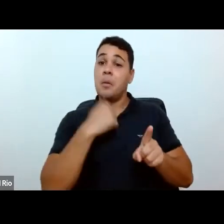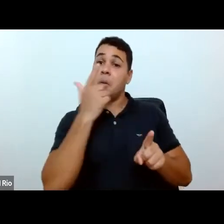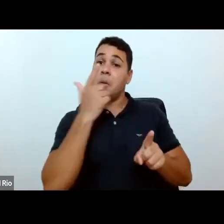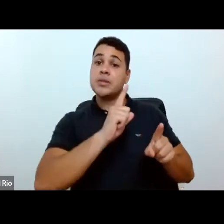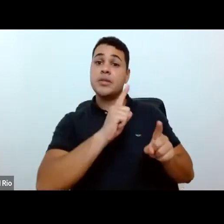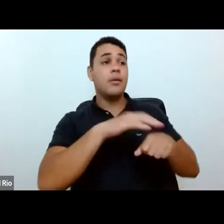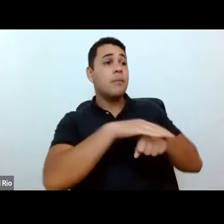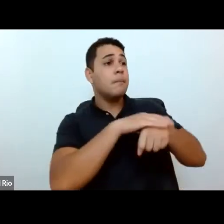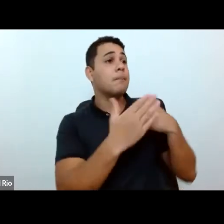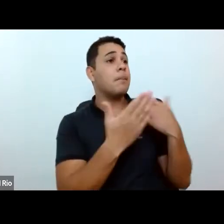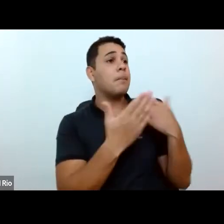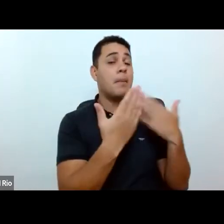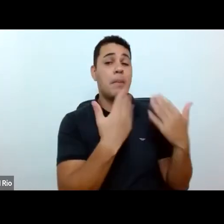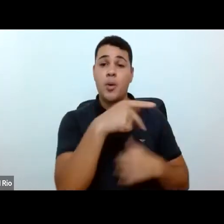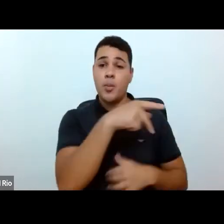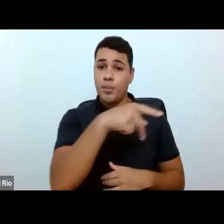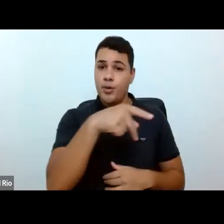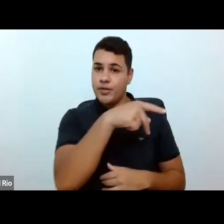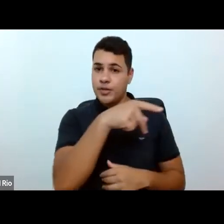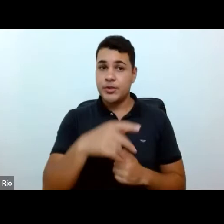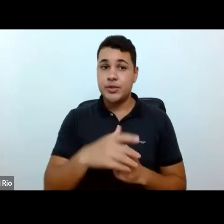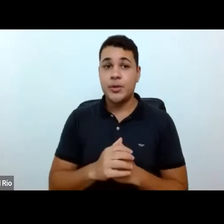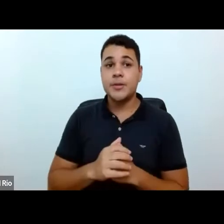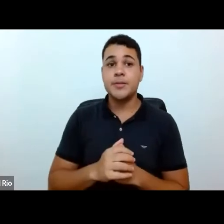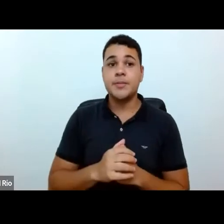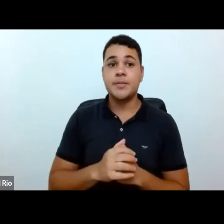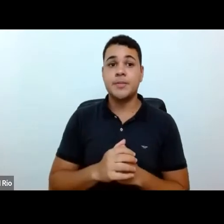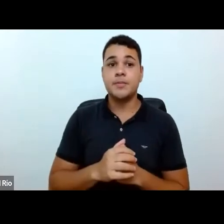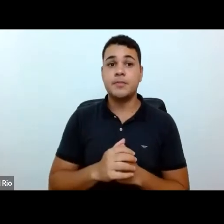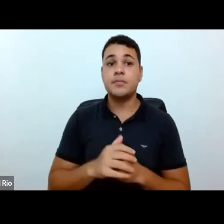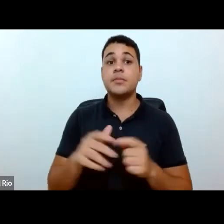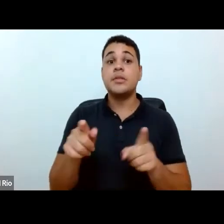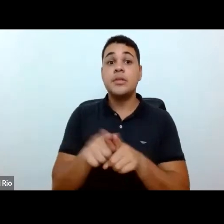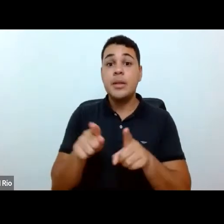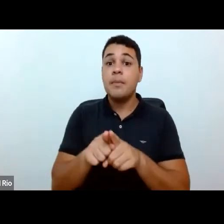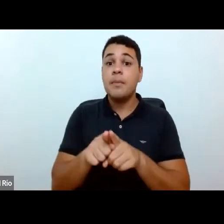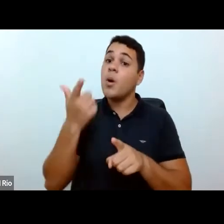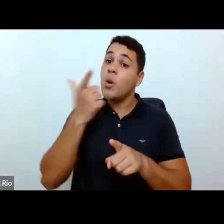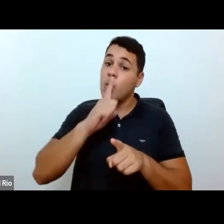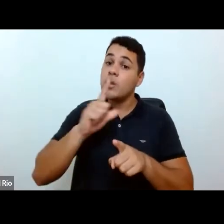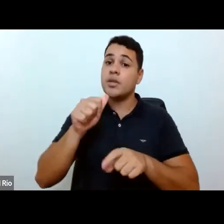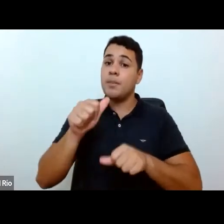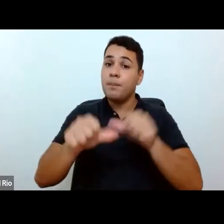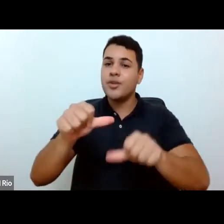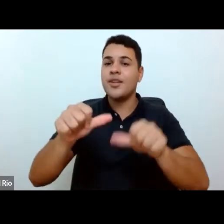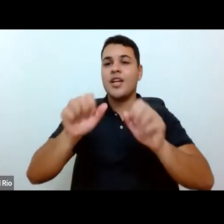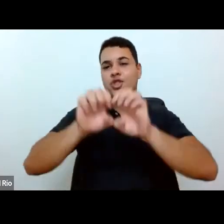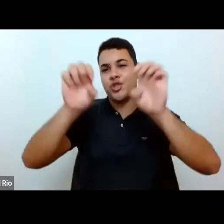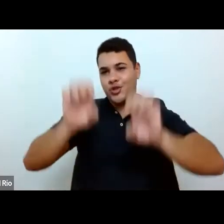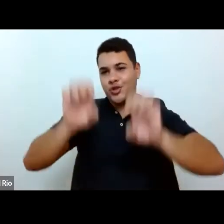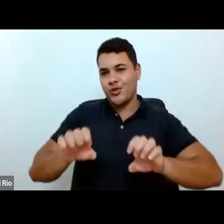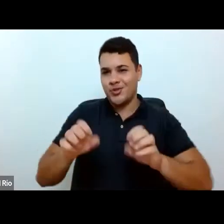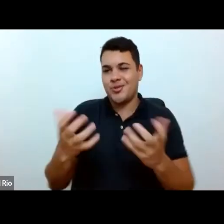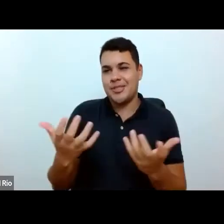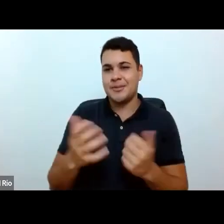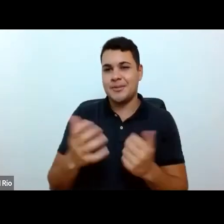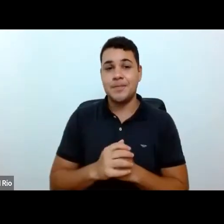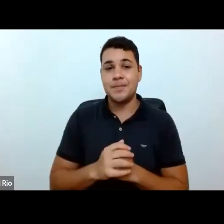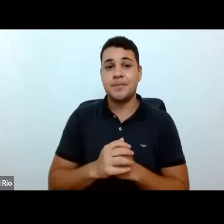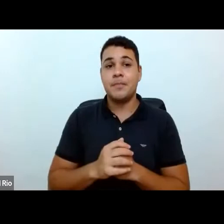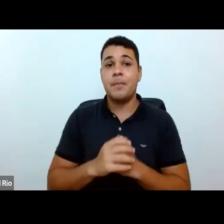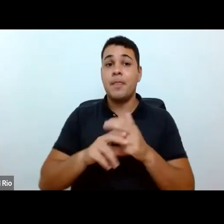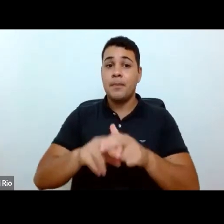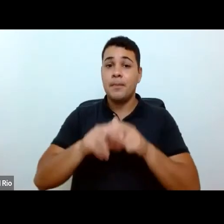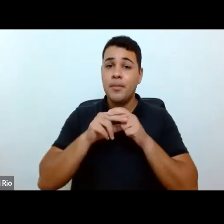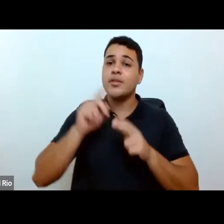professores, interferir em estruturas, né, dadas como naturais. E foi um processo muito